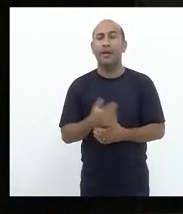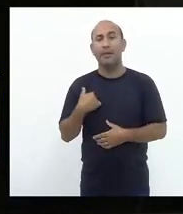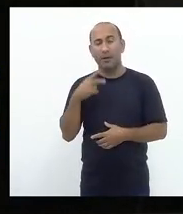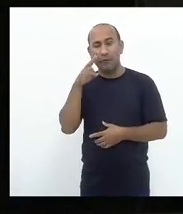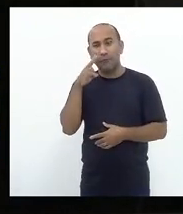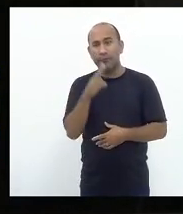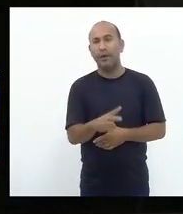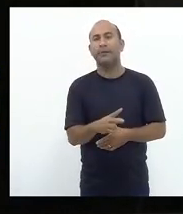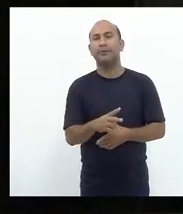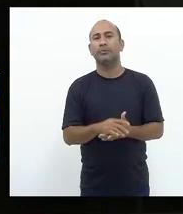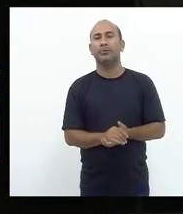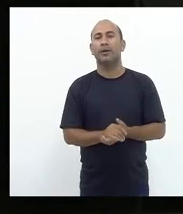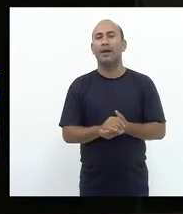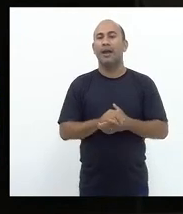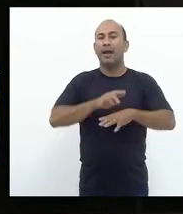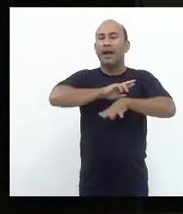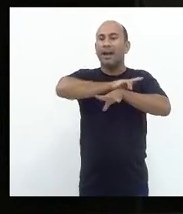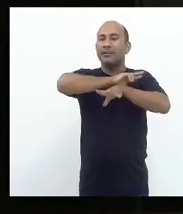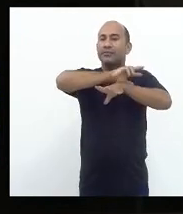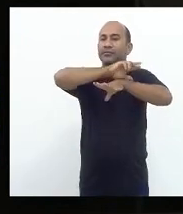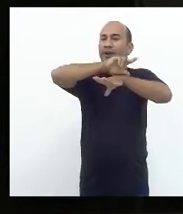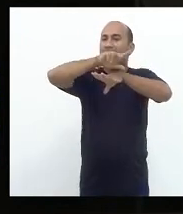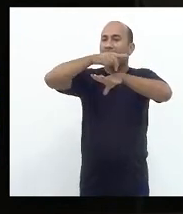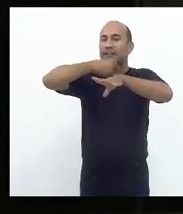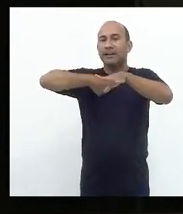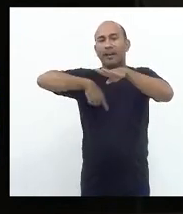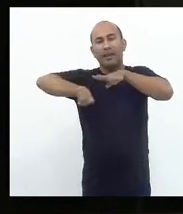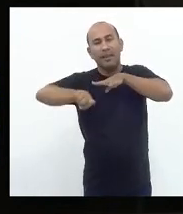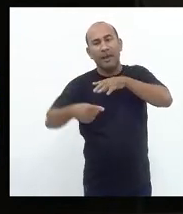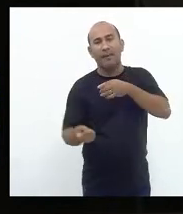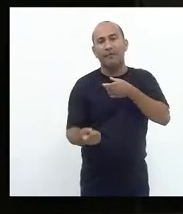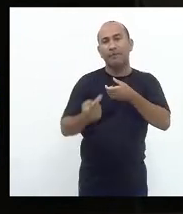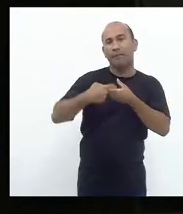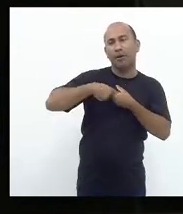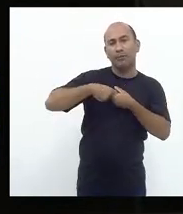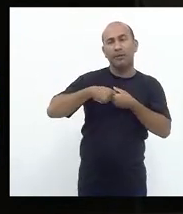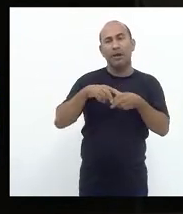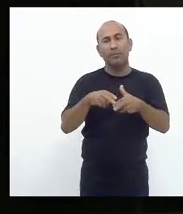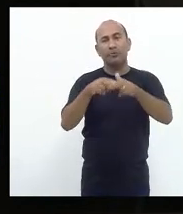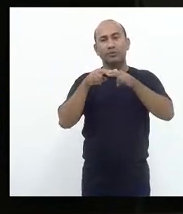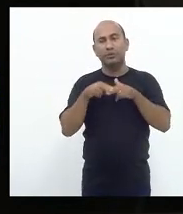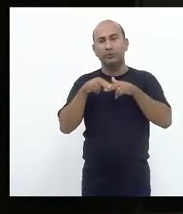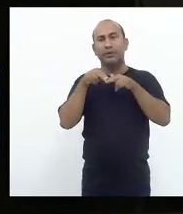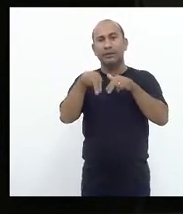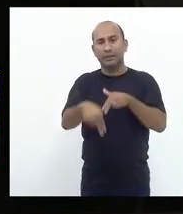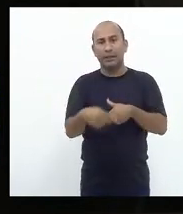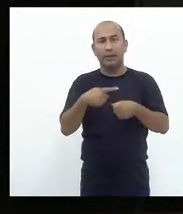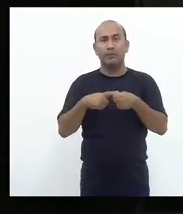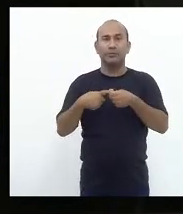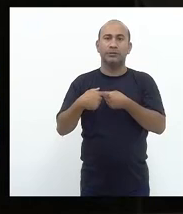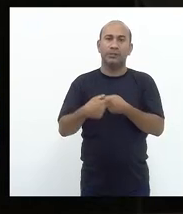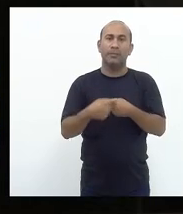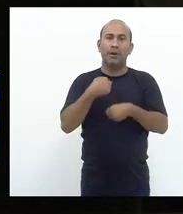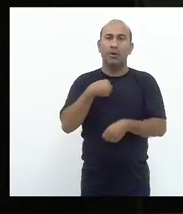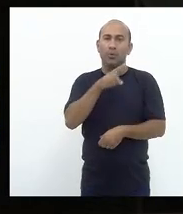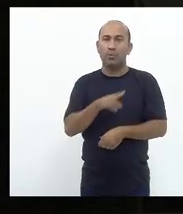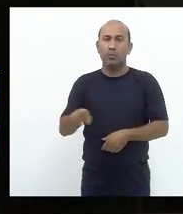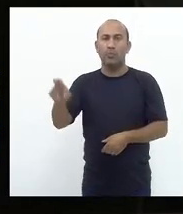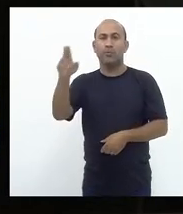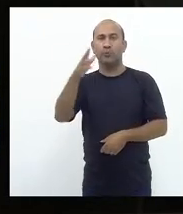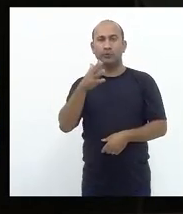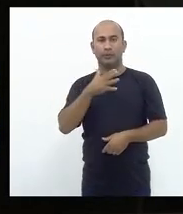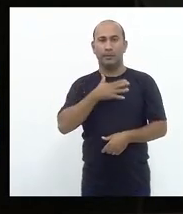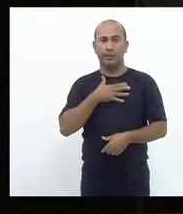vendo as diversas idas e vindas do governador em alguns municípios, o uso da minha